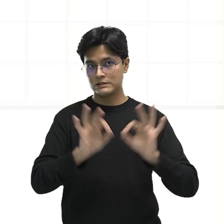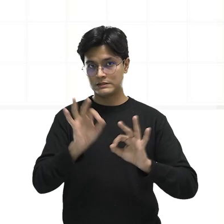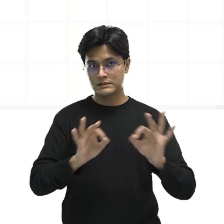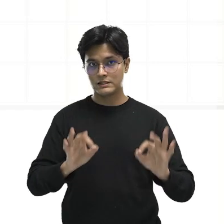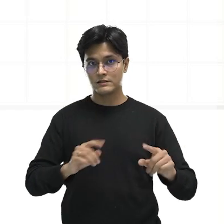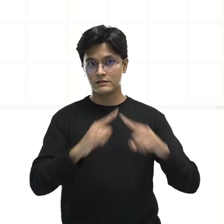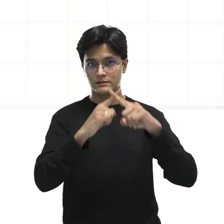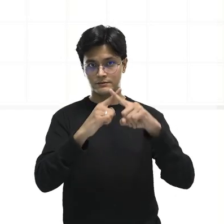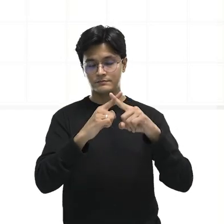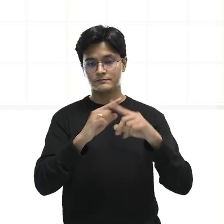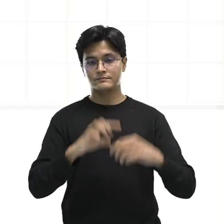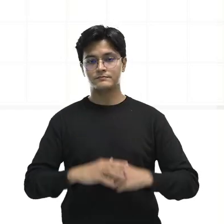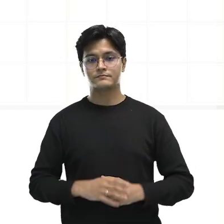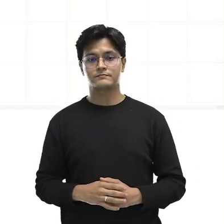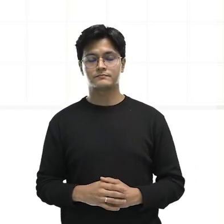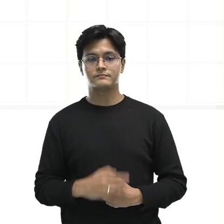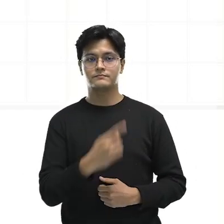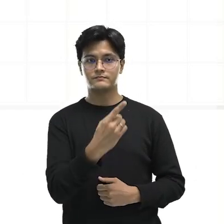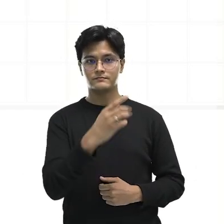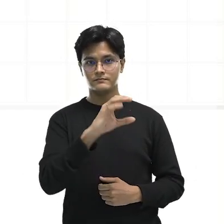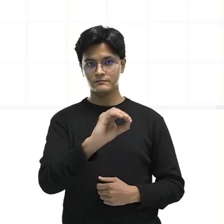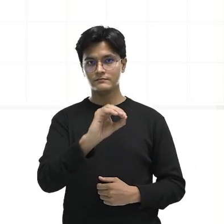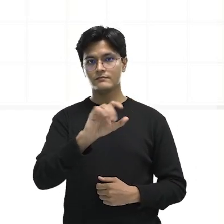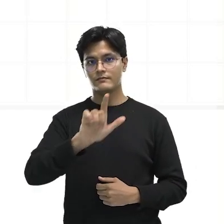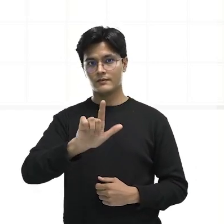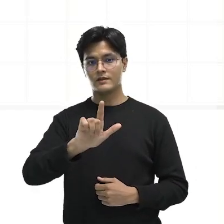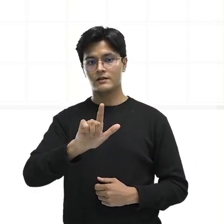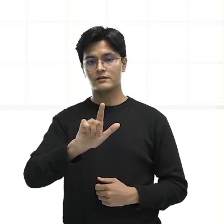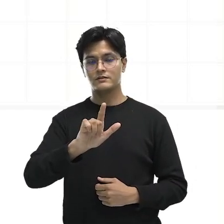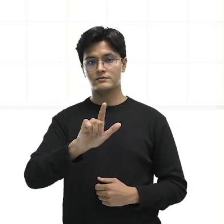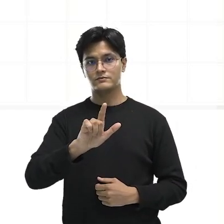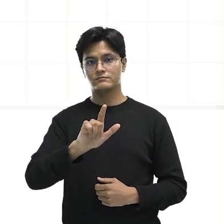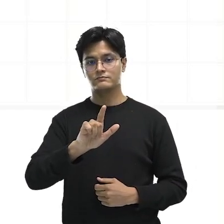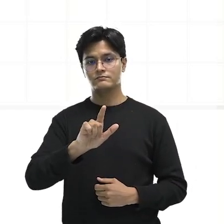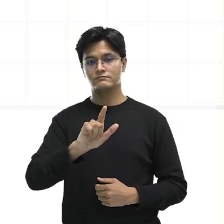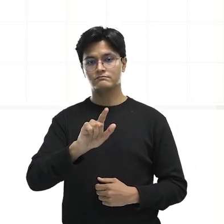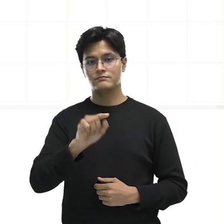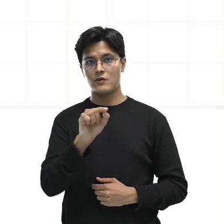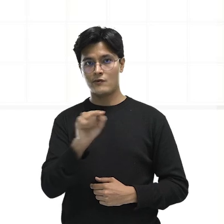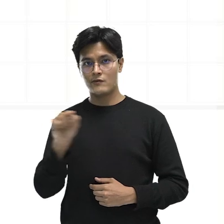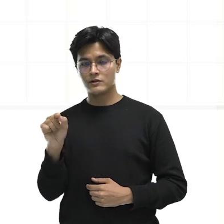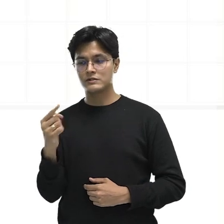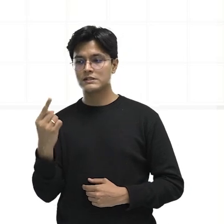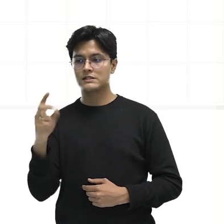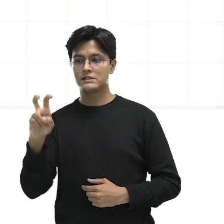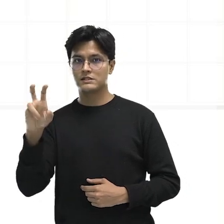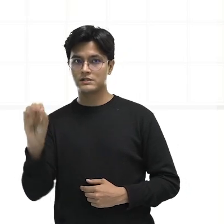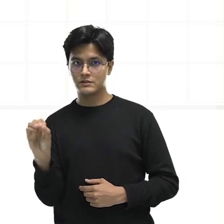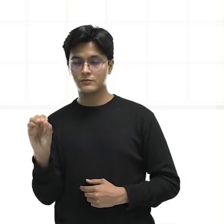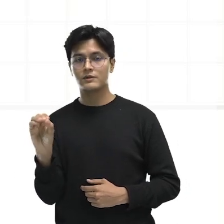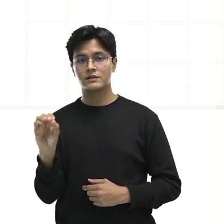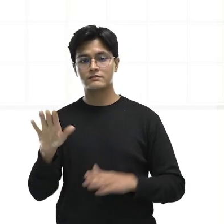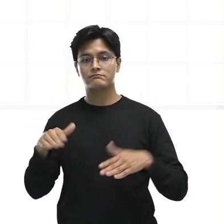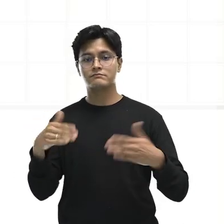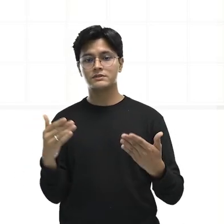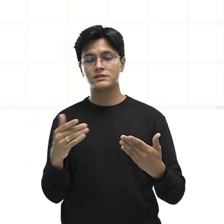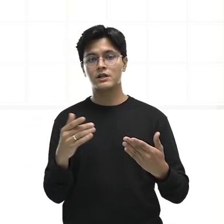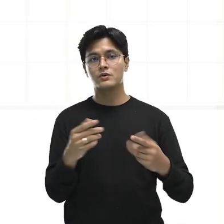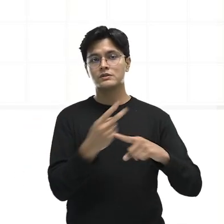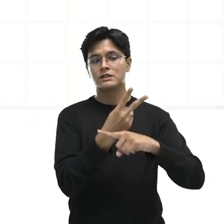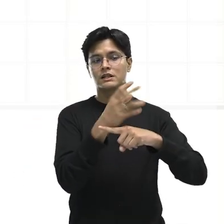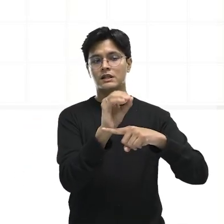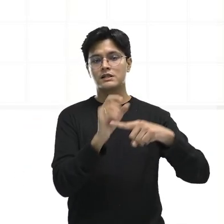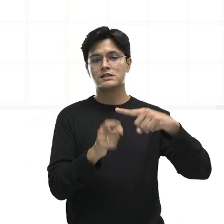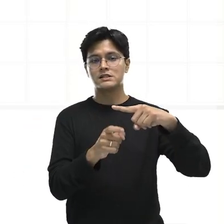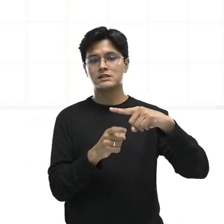ele viajou 150 km, tá? Quantos litros ele vai precisar para viajar 300